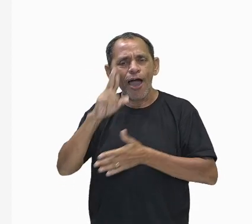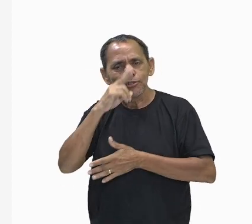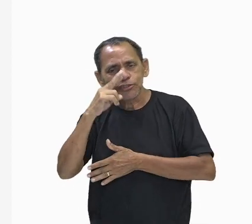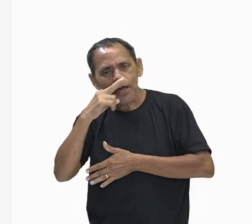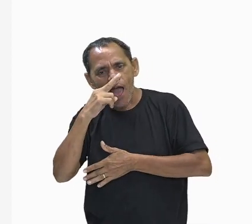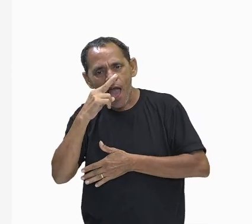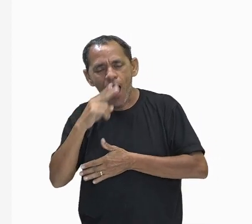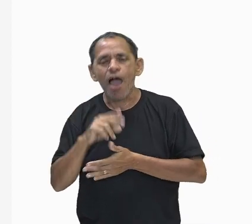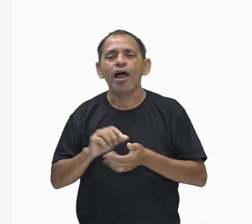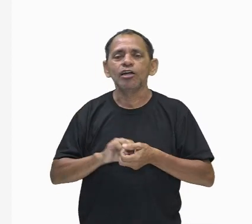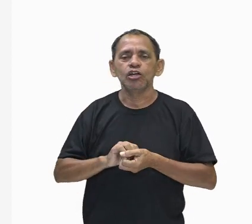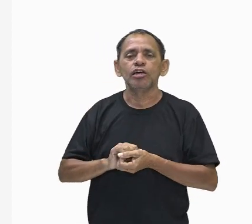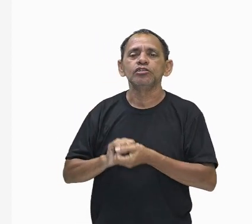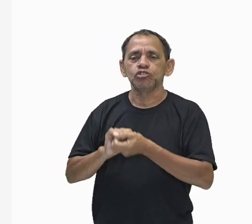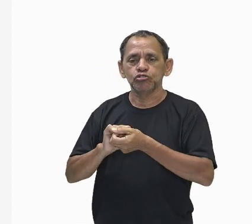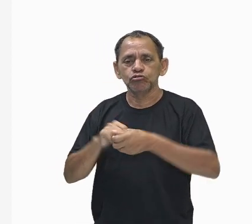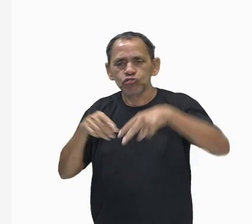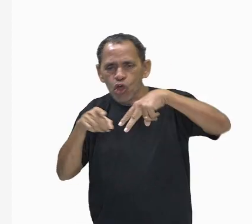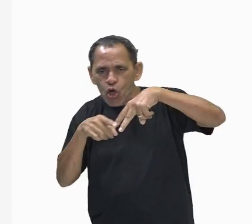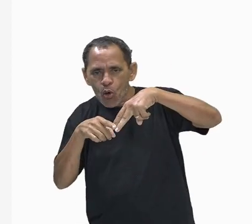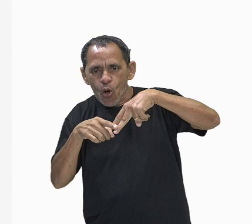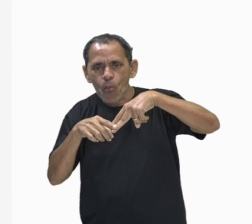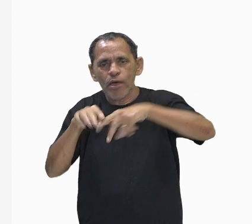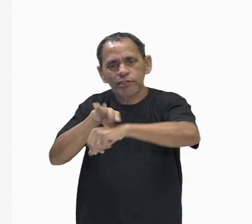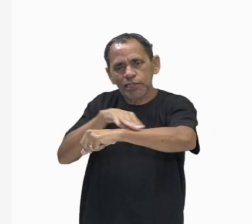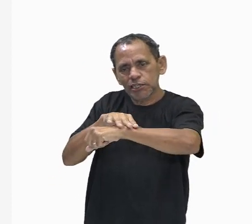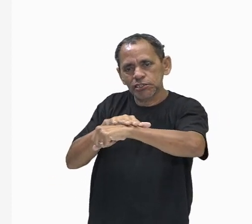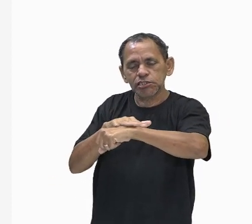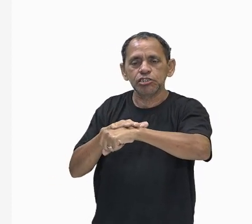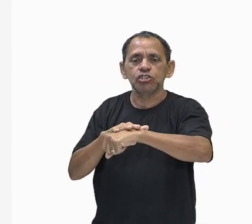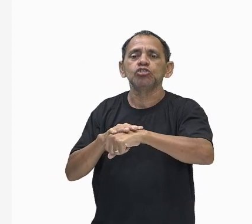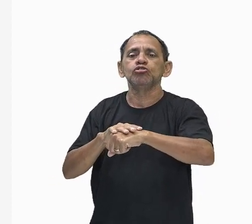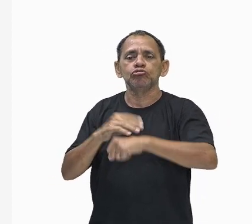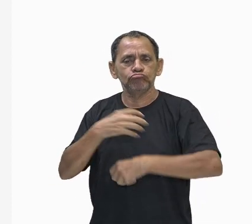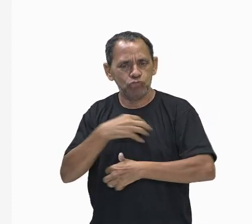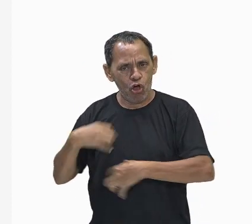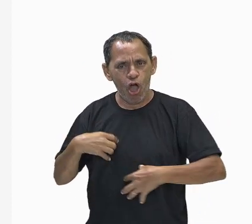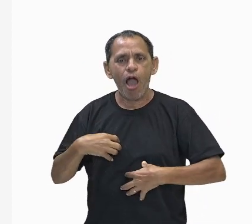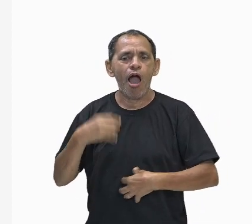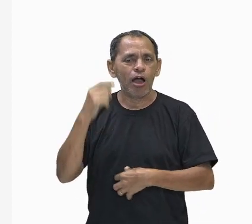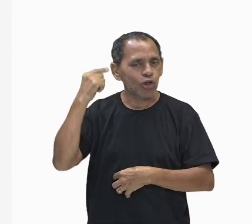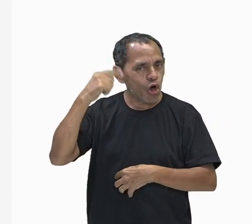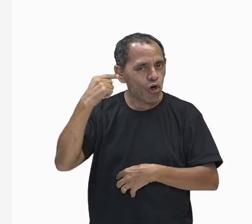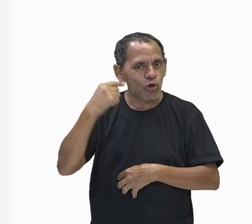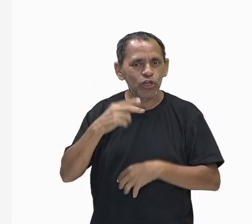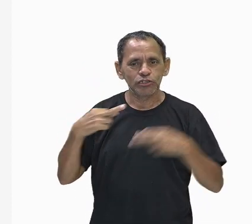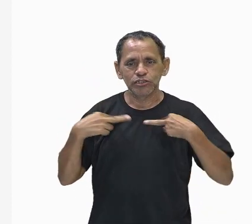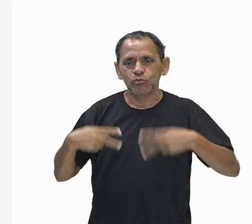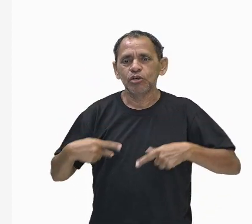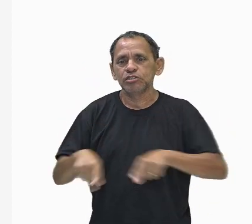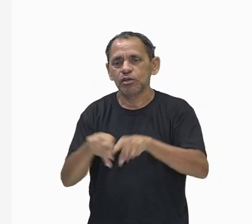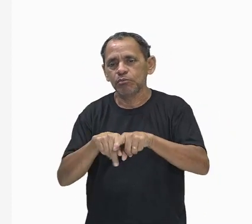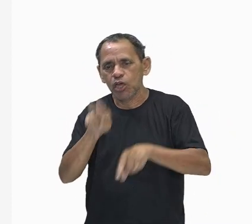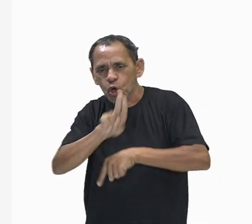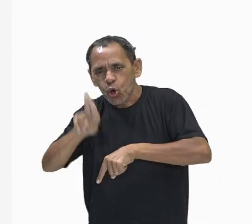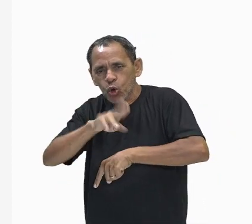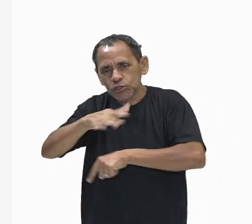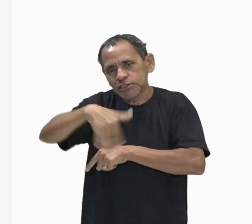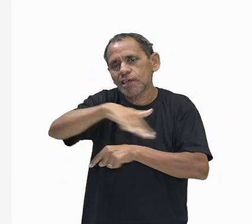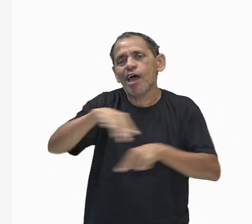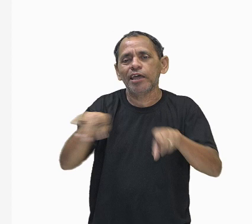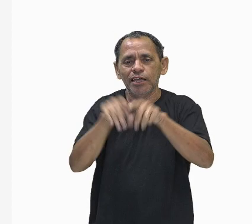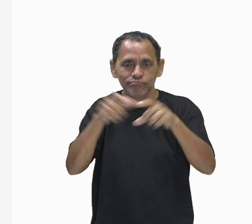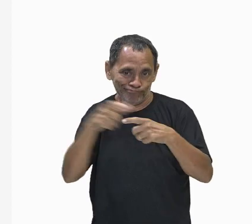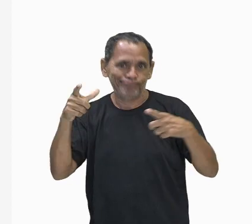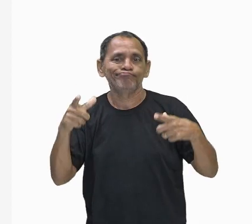peles, tecidos e órgãos, né? Nesse caso, a orelha humana. Ela seria de grande uso nessa área. E testes de